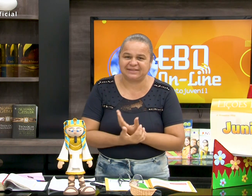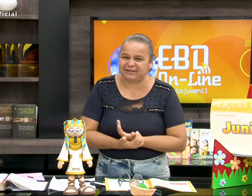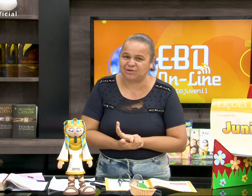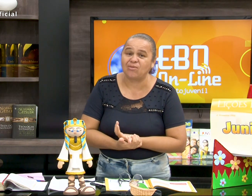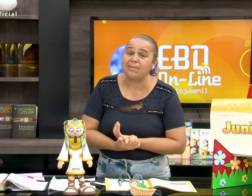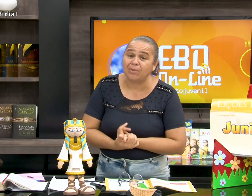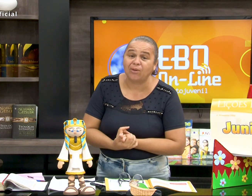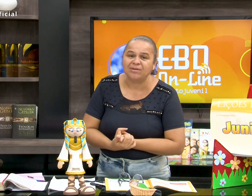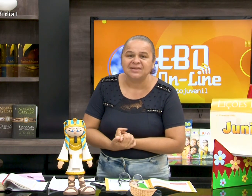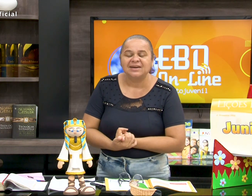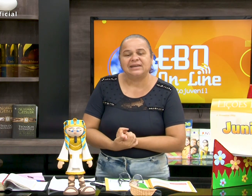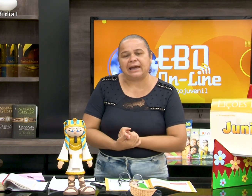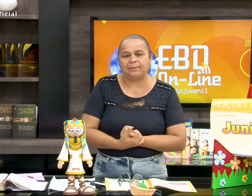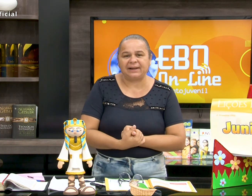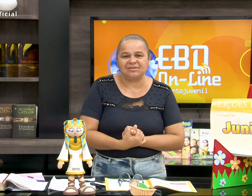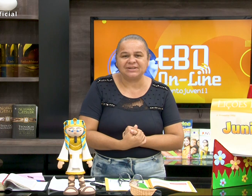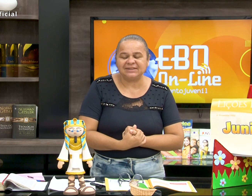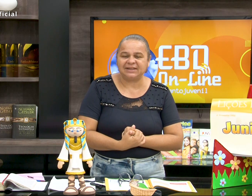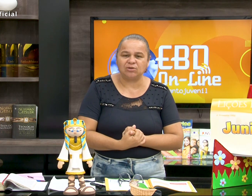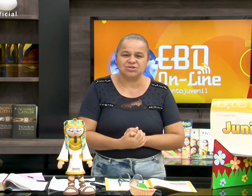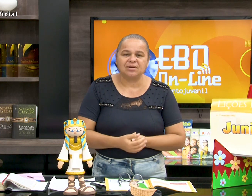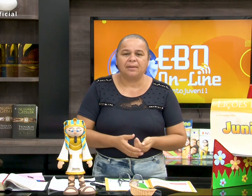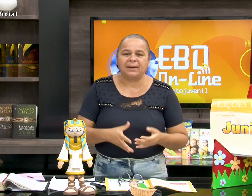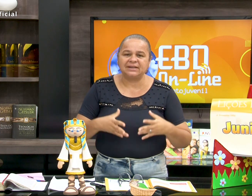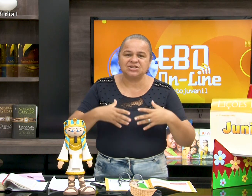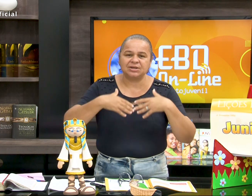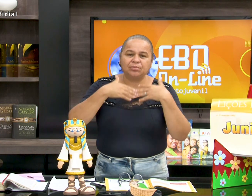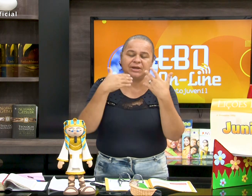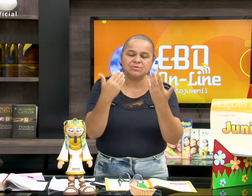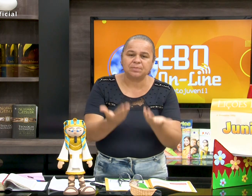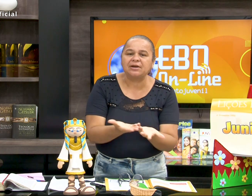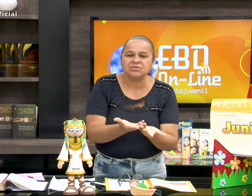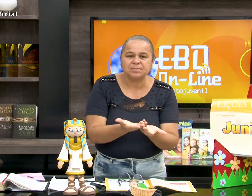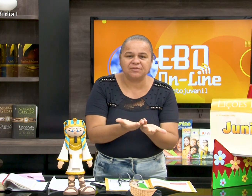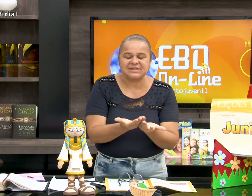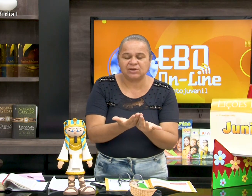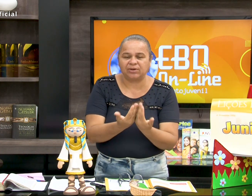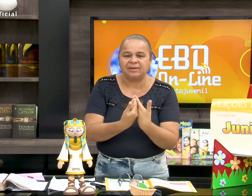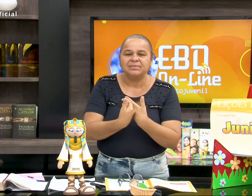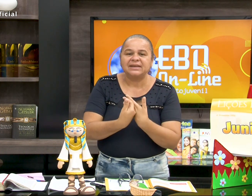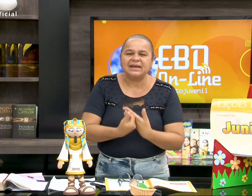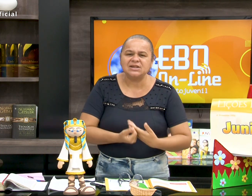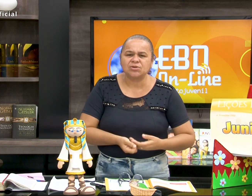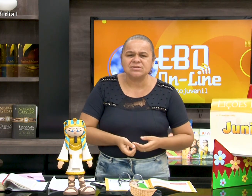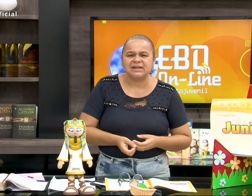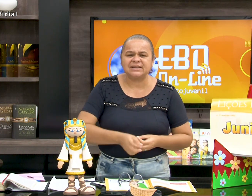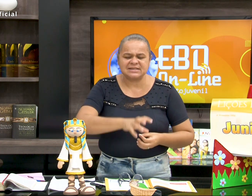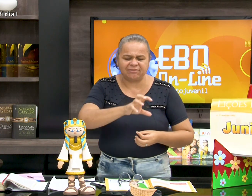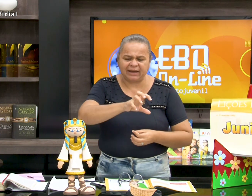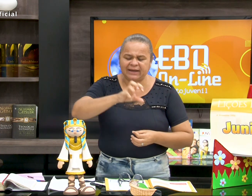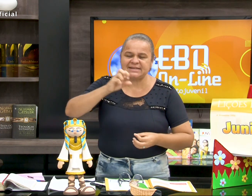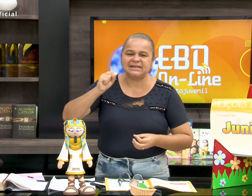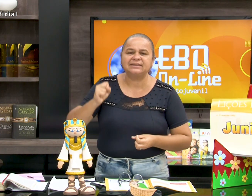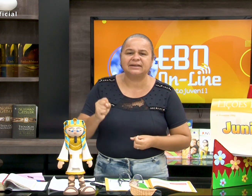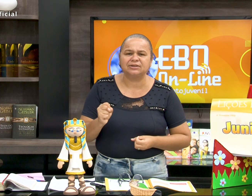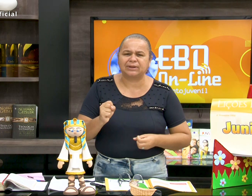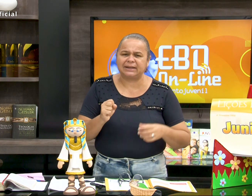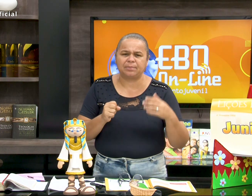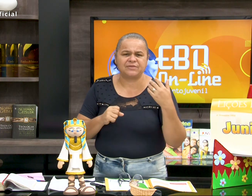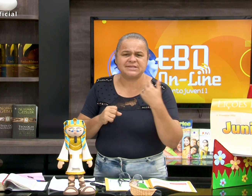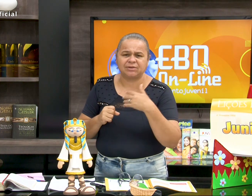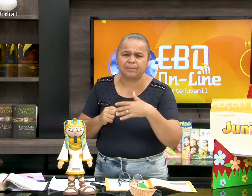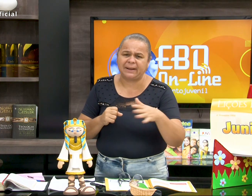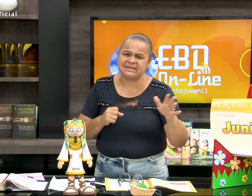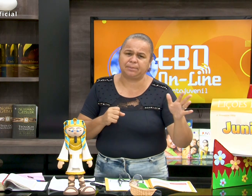estamos fazendo aqui com amor. E é a palavra de Deus para distribuirmos para os professores e eles com certeza vão acrescentando.